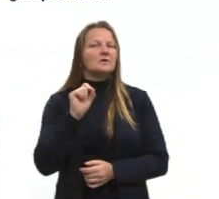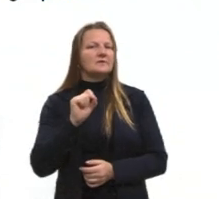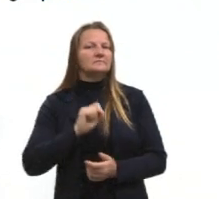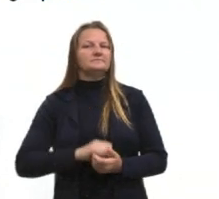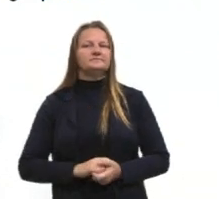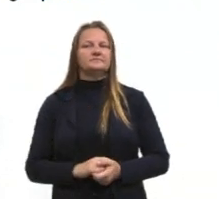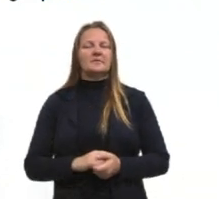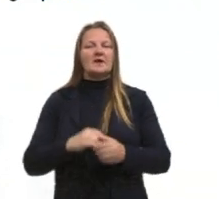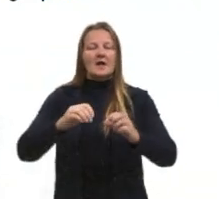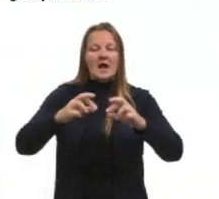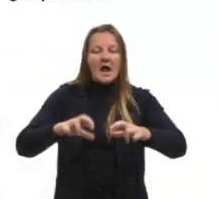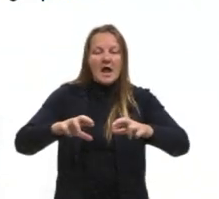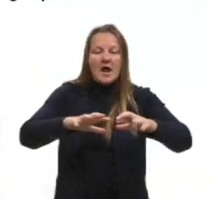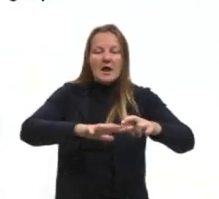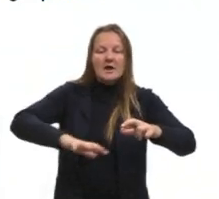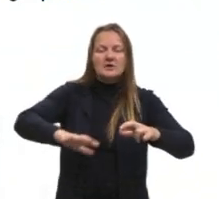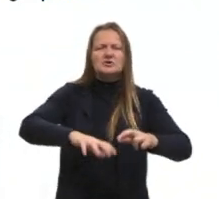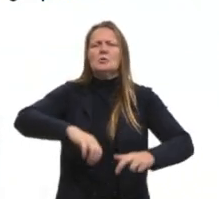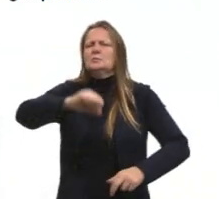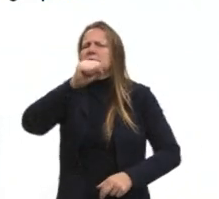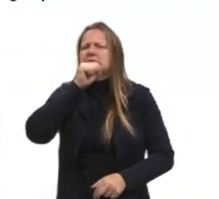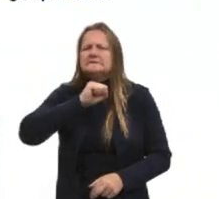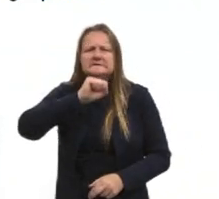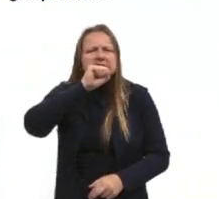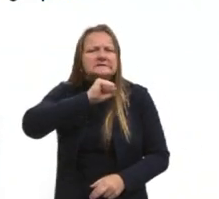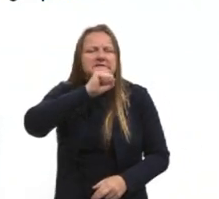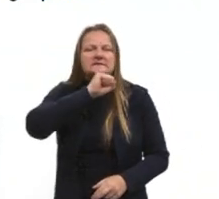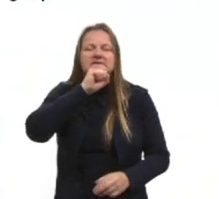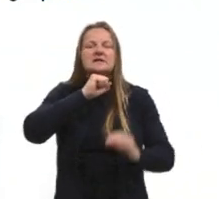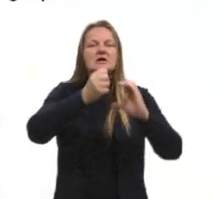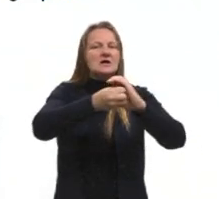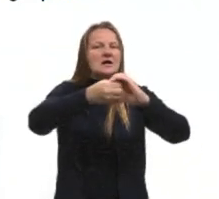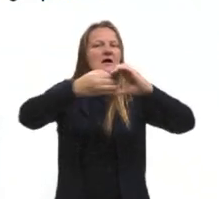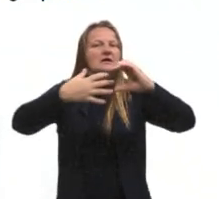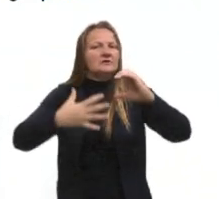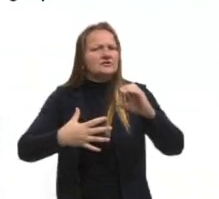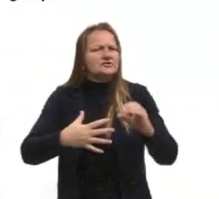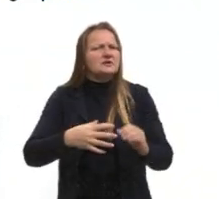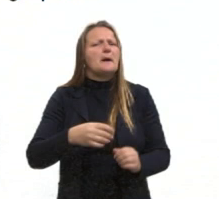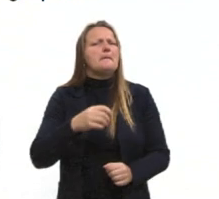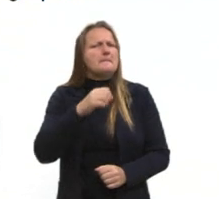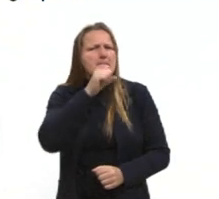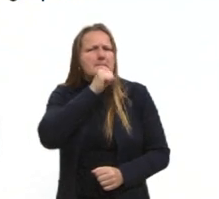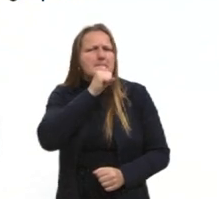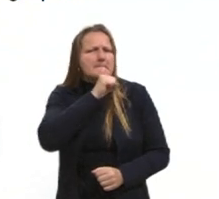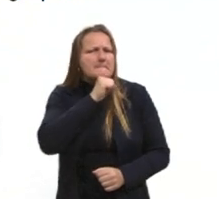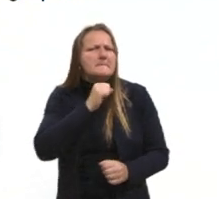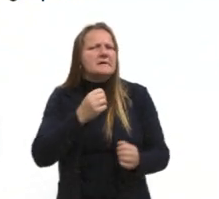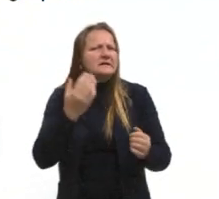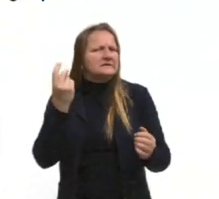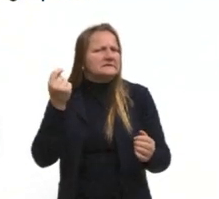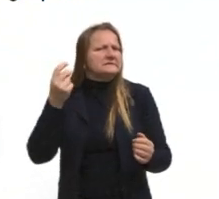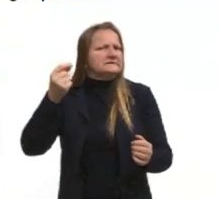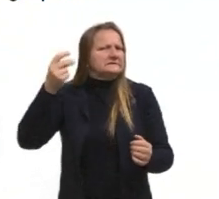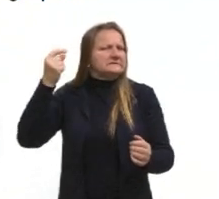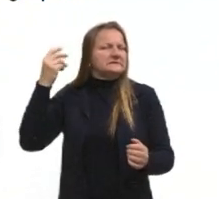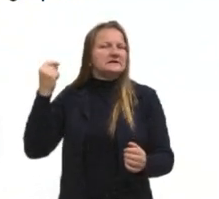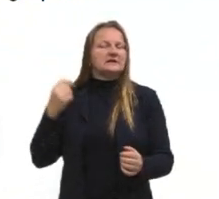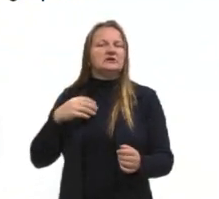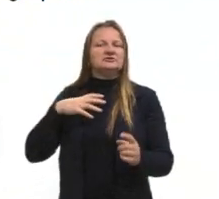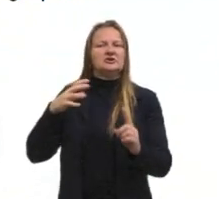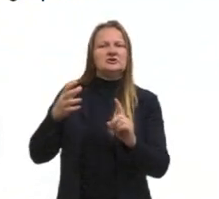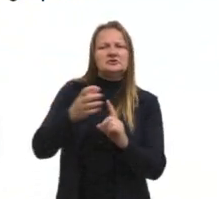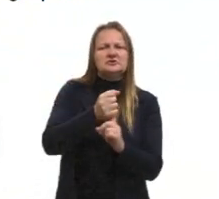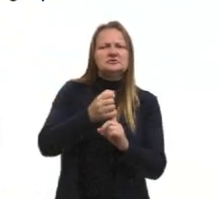é uma região muito antiga tanto tem ali características bem dominantes tá ela foi dominada pelos